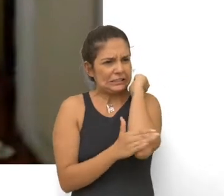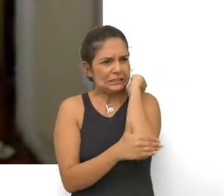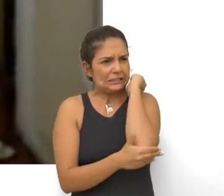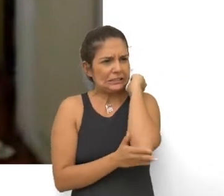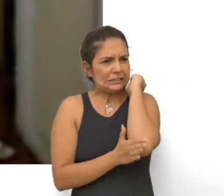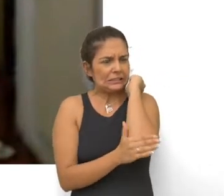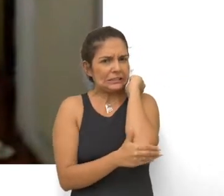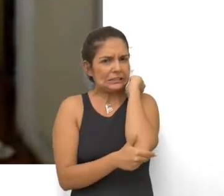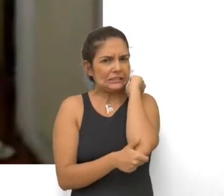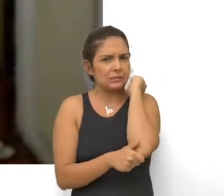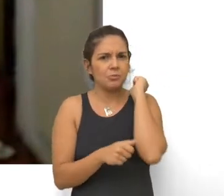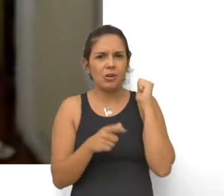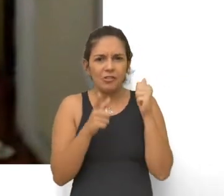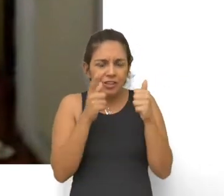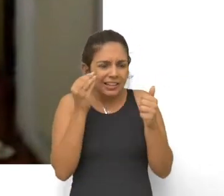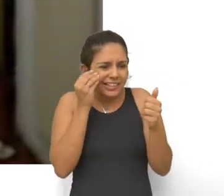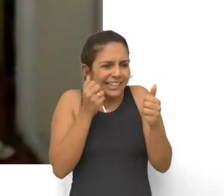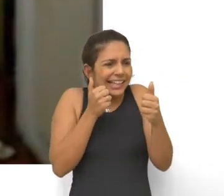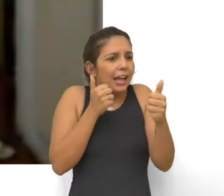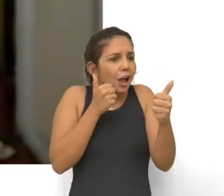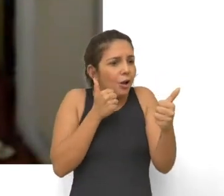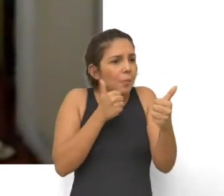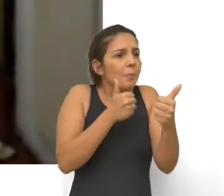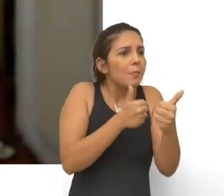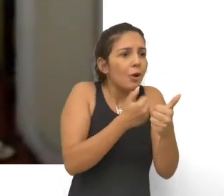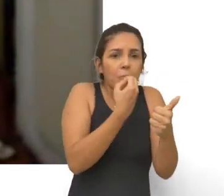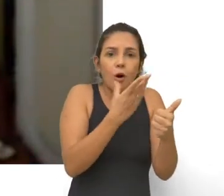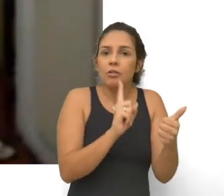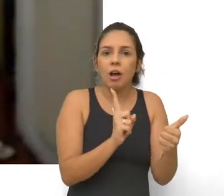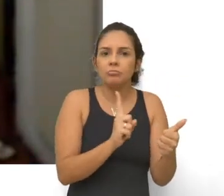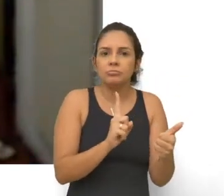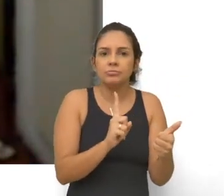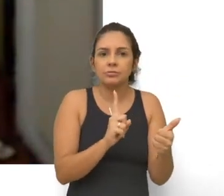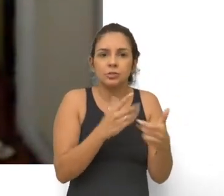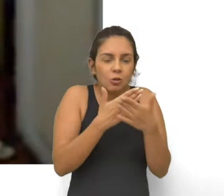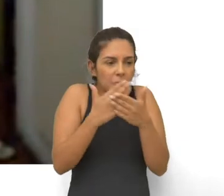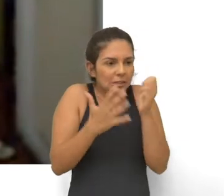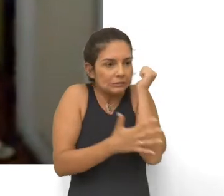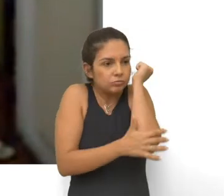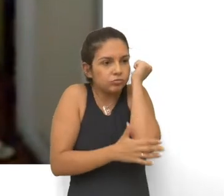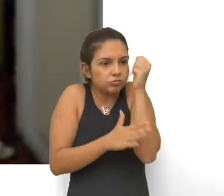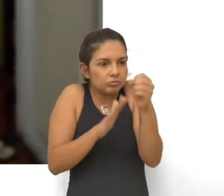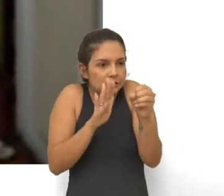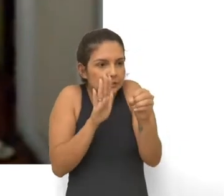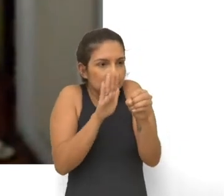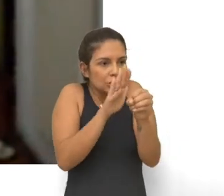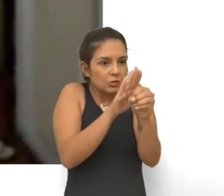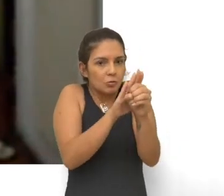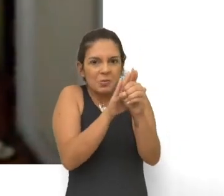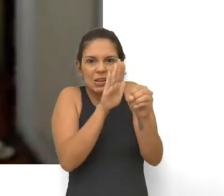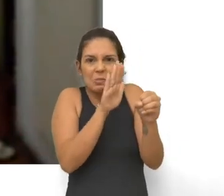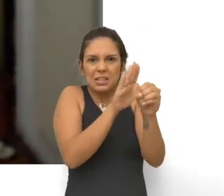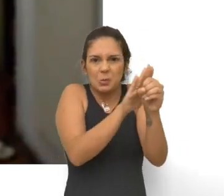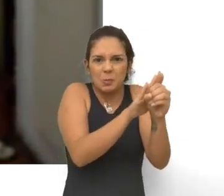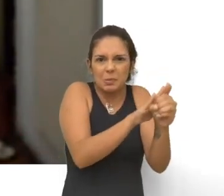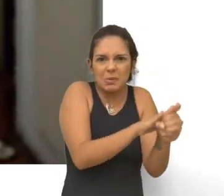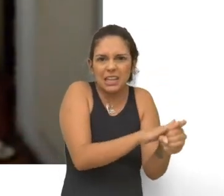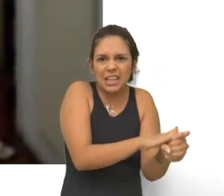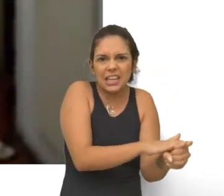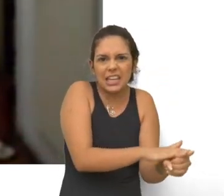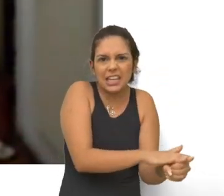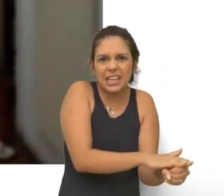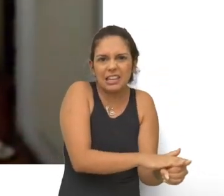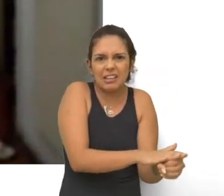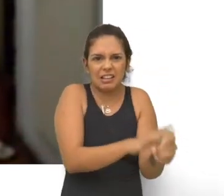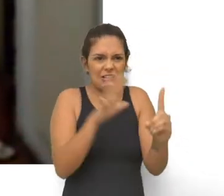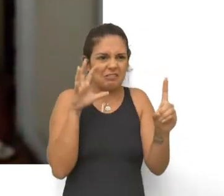tentar se aproximar do que ela tem de bom, ele começa a lutar contra, a combater, até que